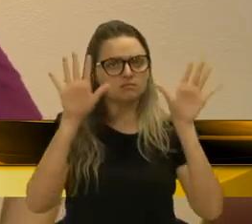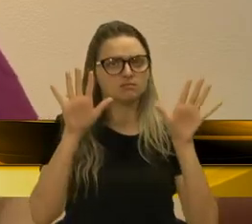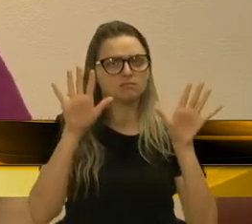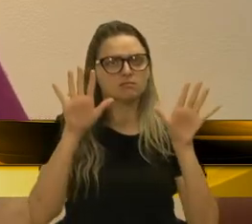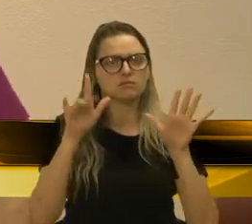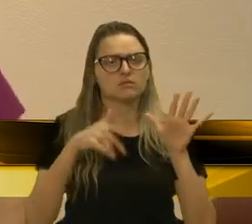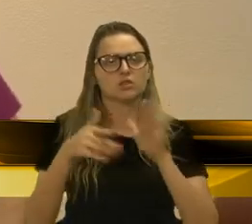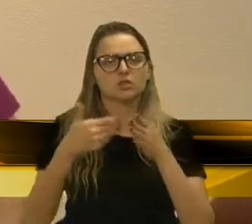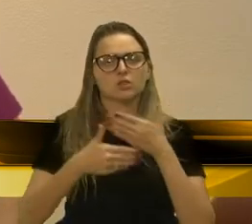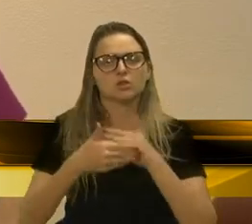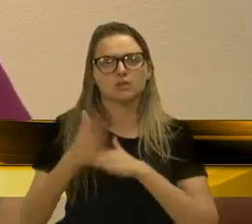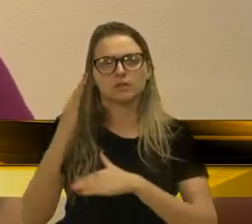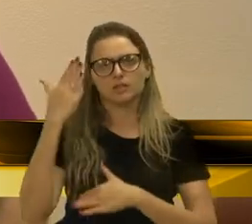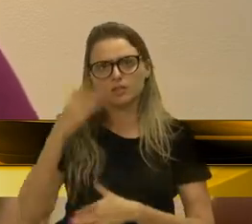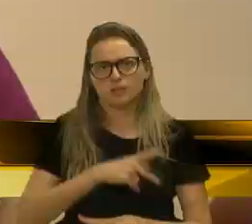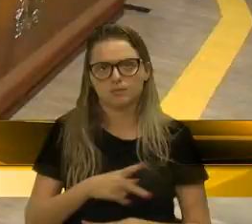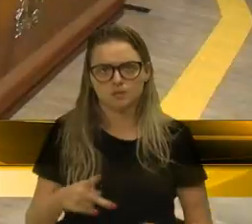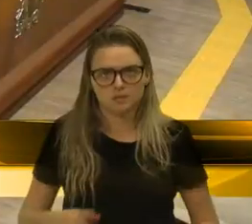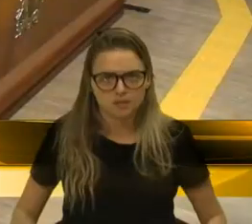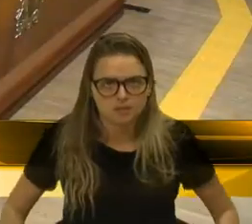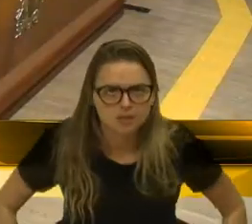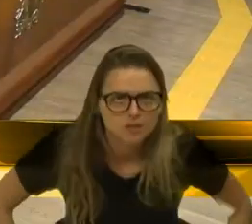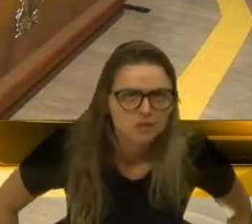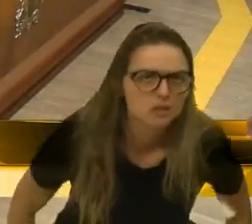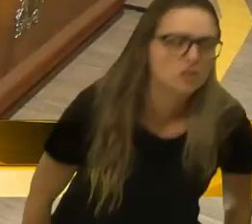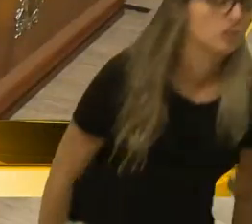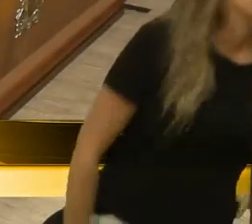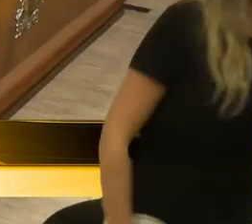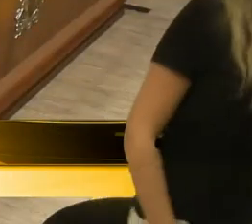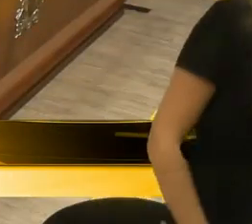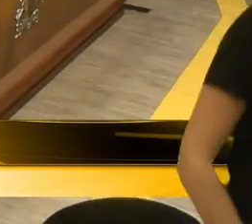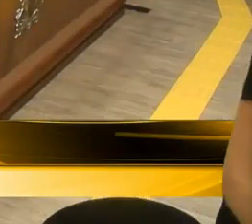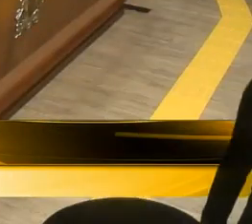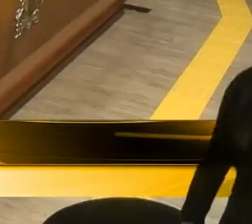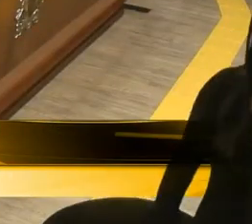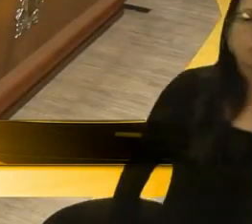suas viagens. Era isso, senhor presidente. Obrigado pela tolerância.